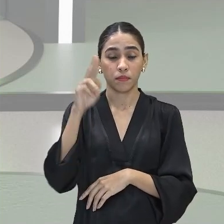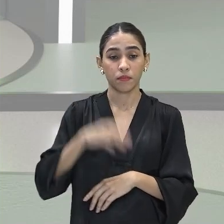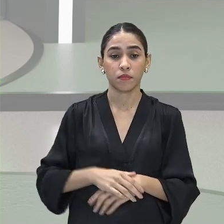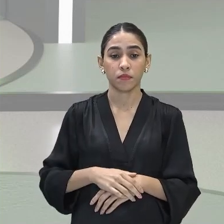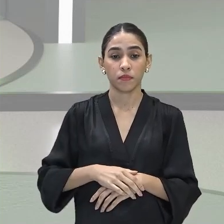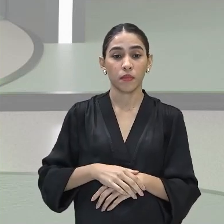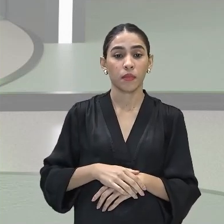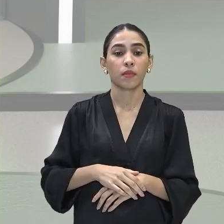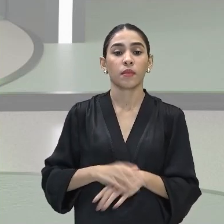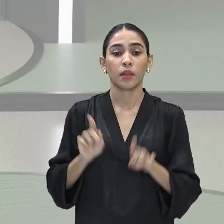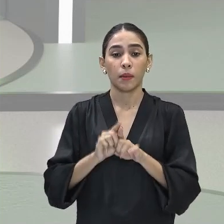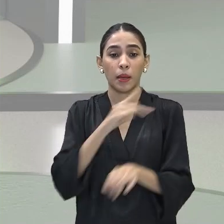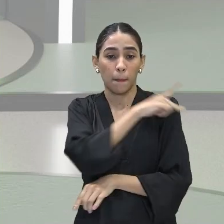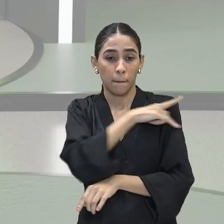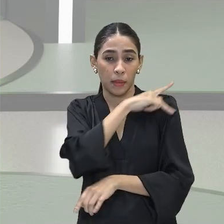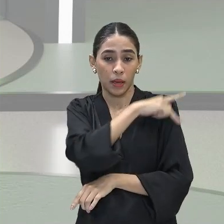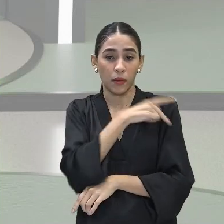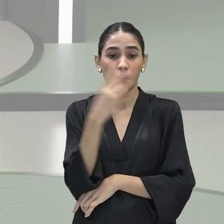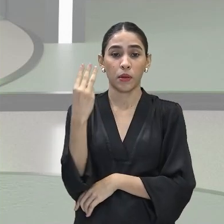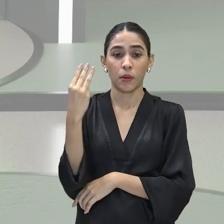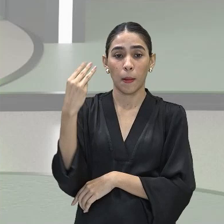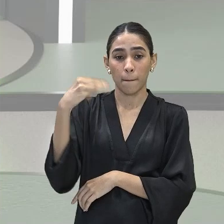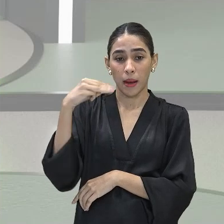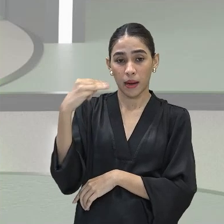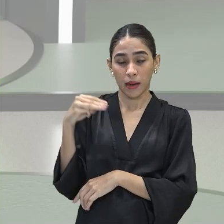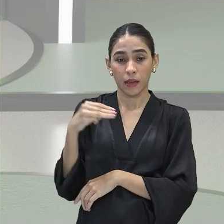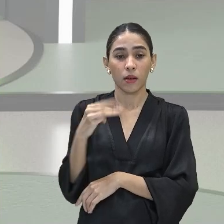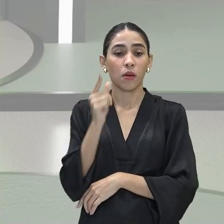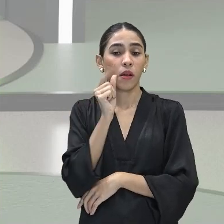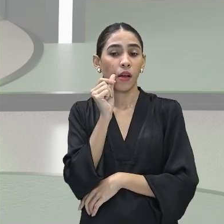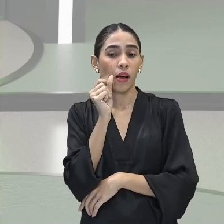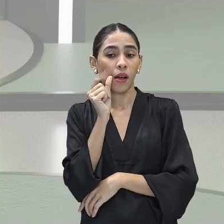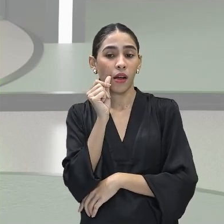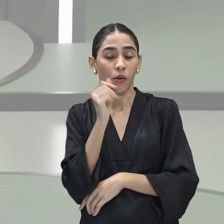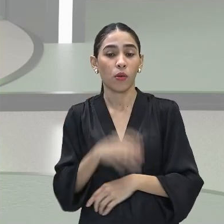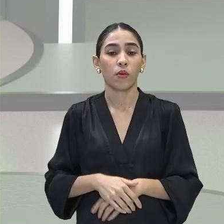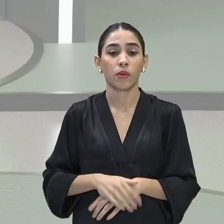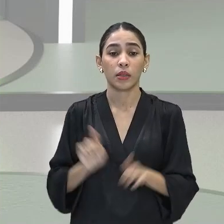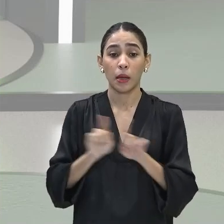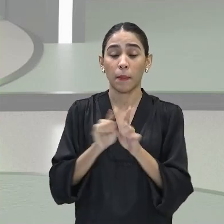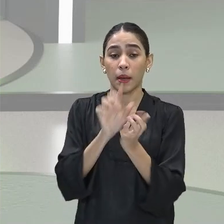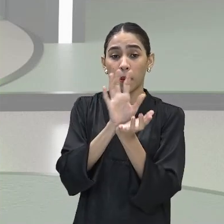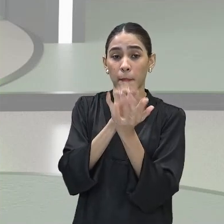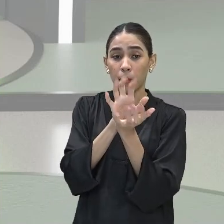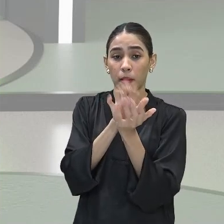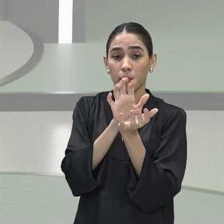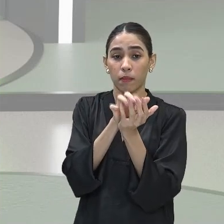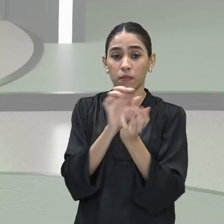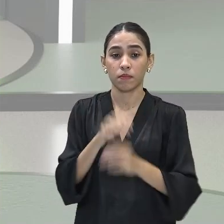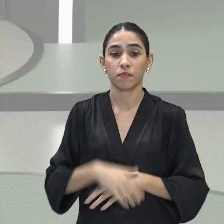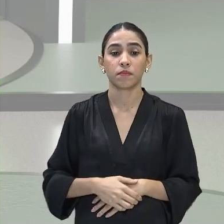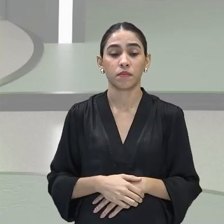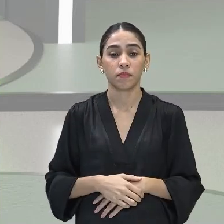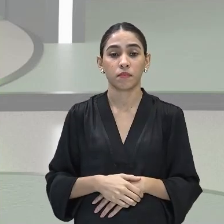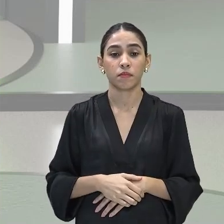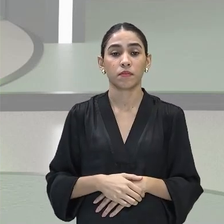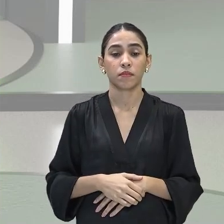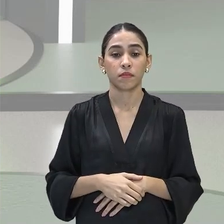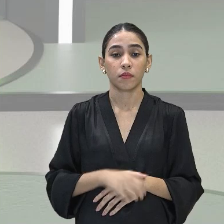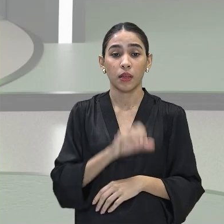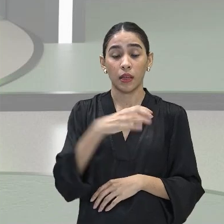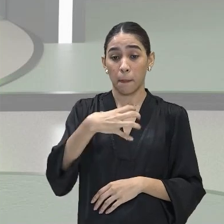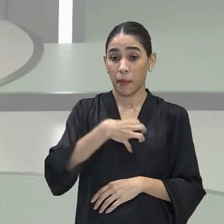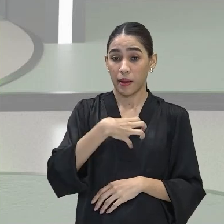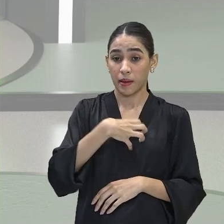Piauí, Maranhão, Alagoas, Pernambuco também. A gente vai observar Sergipe e